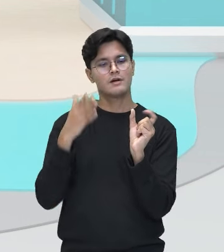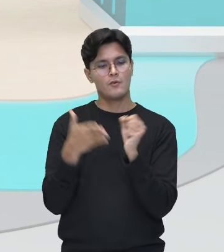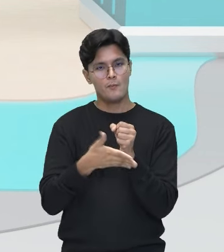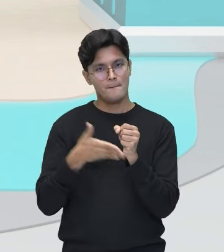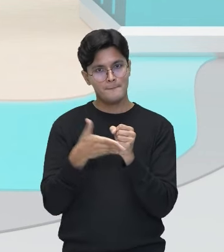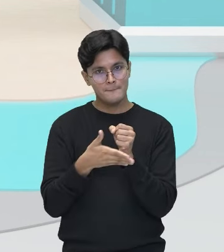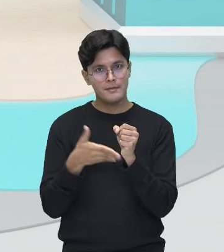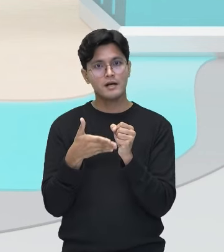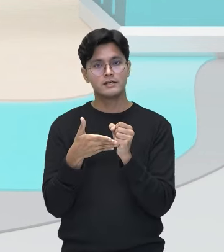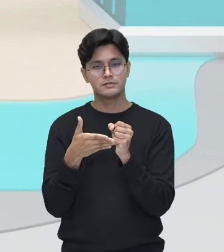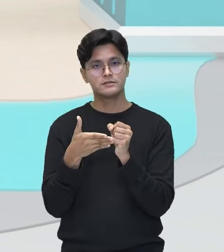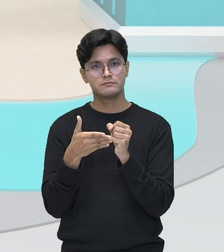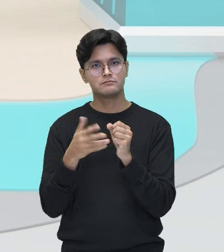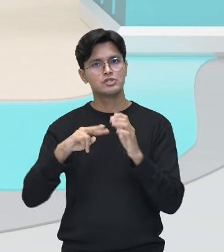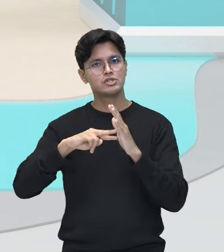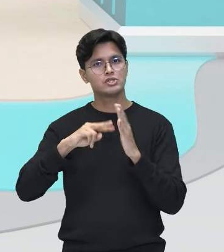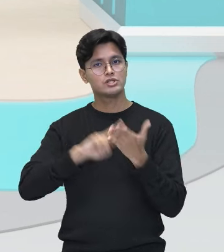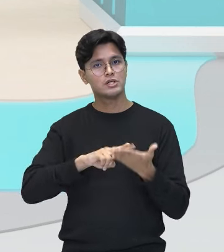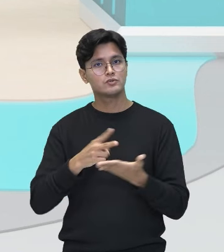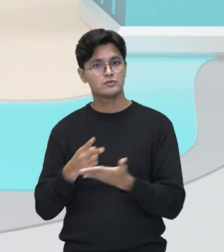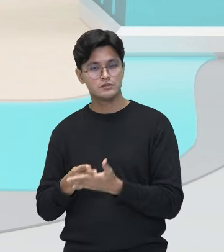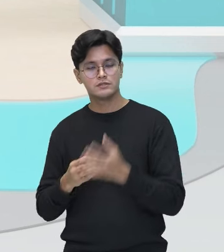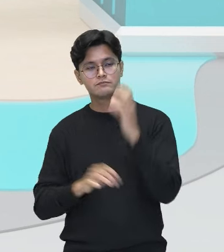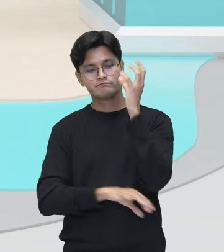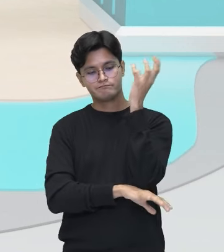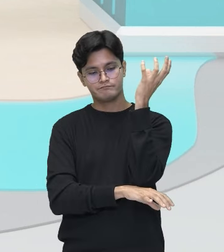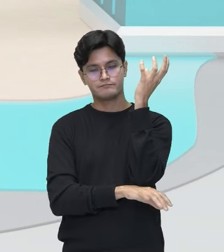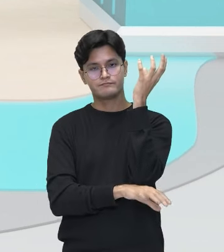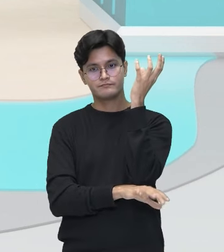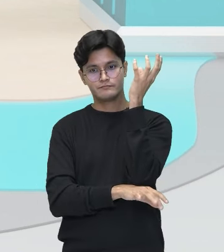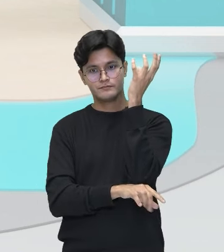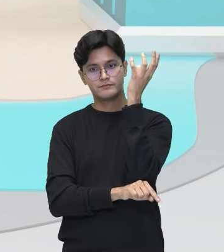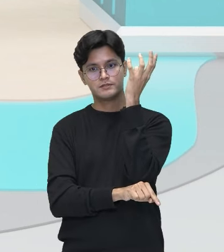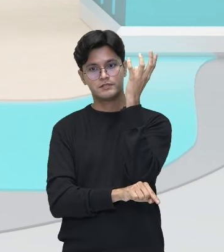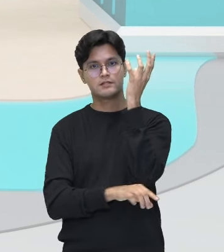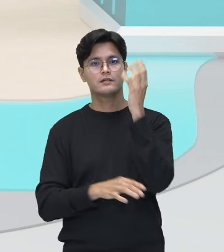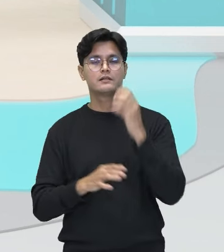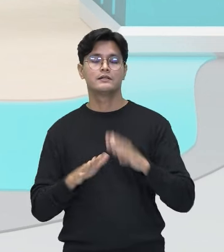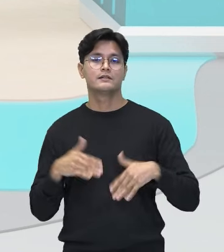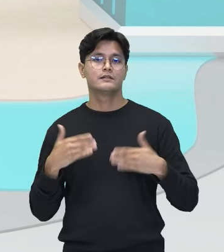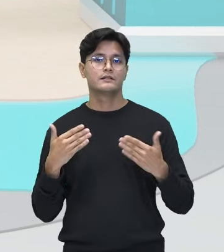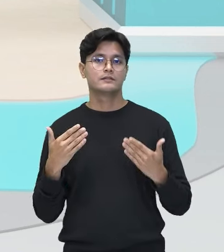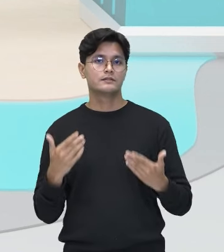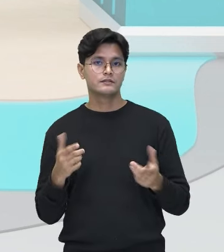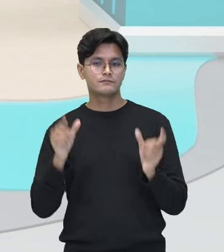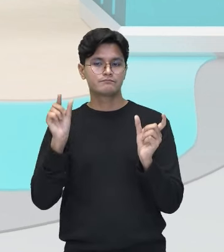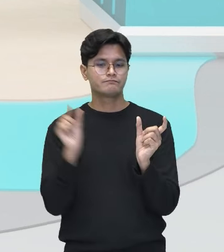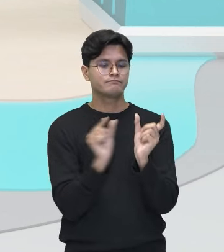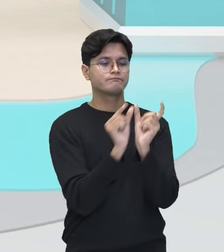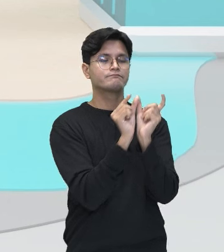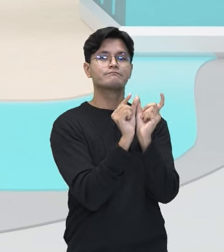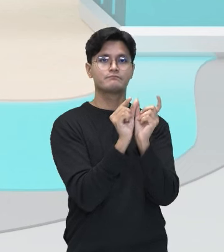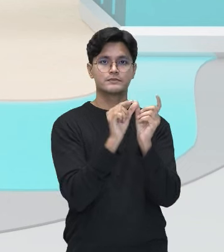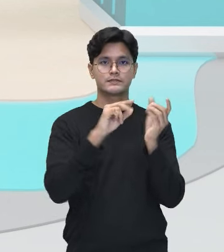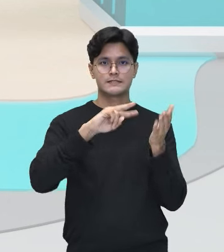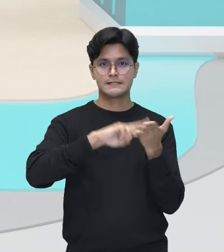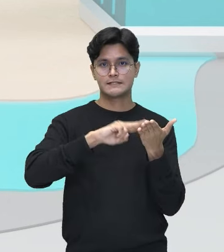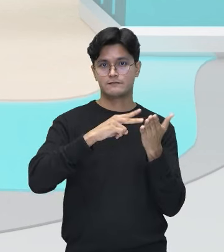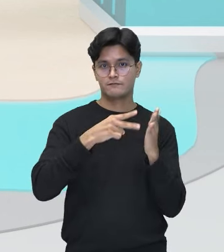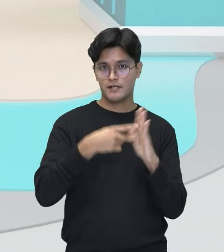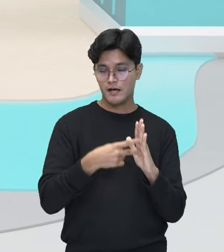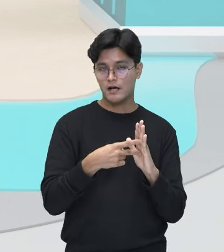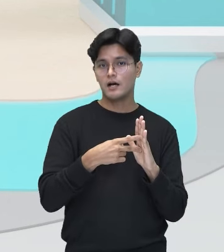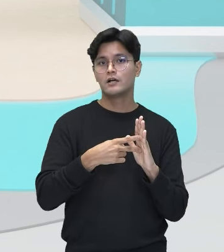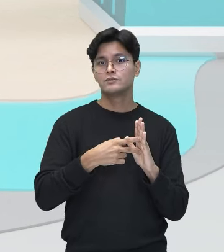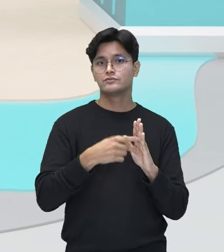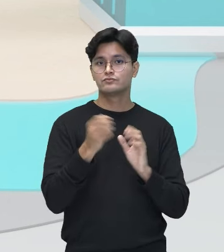raiz. Quando eu coloco esse prefixo na frente da palavra raiz, eu estou criando uma nova palavra. Agora,